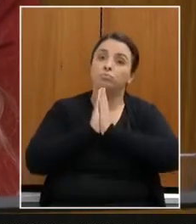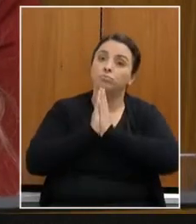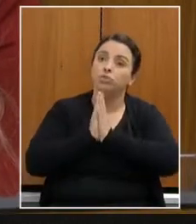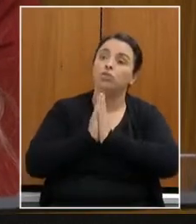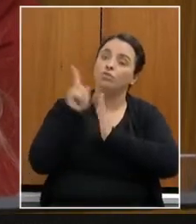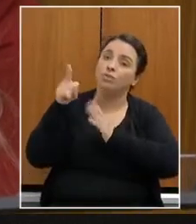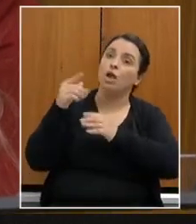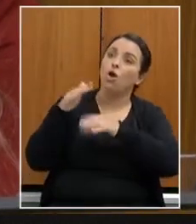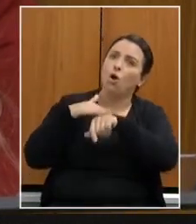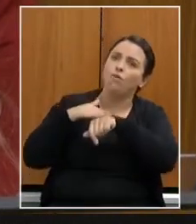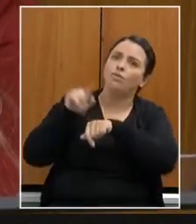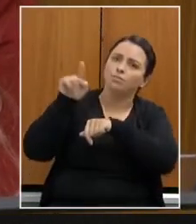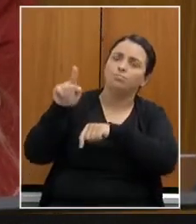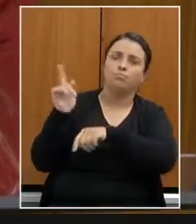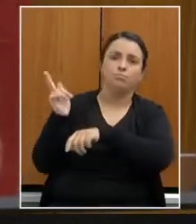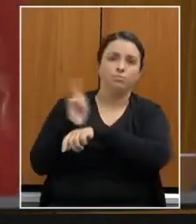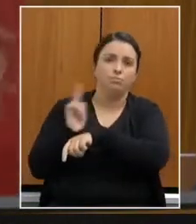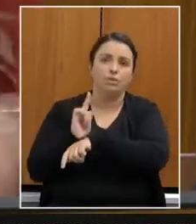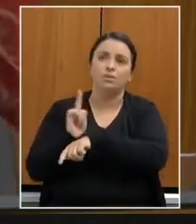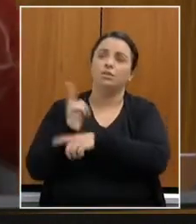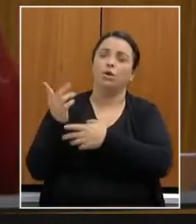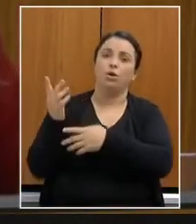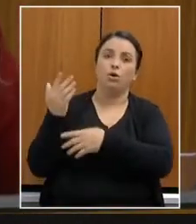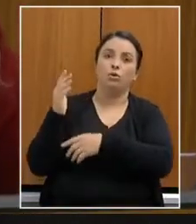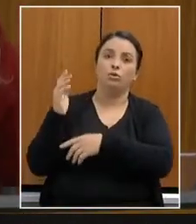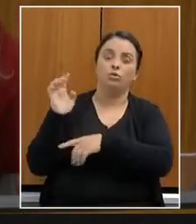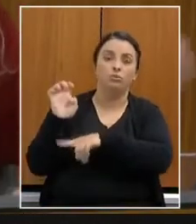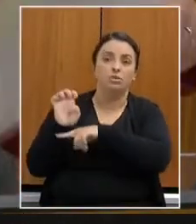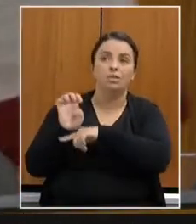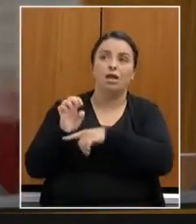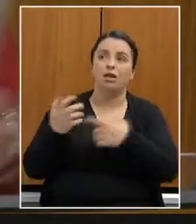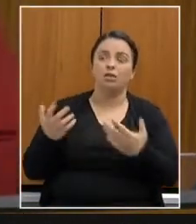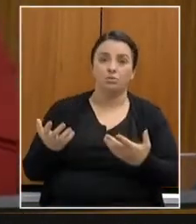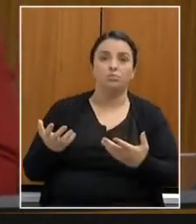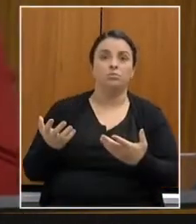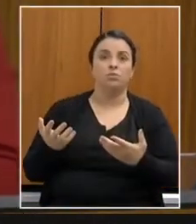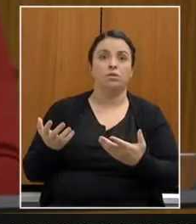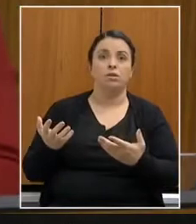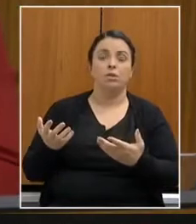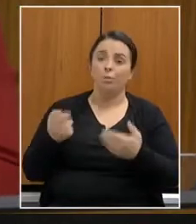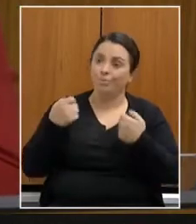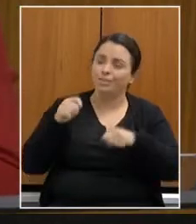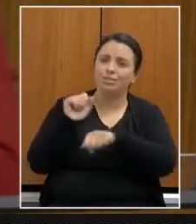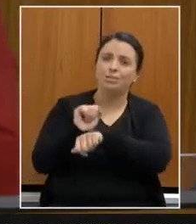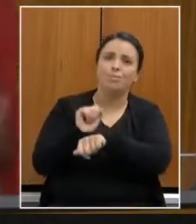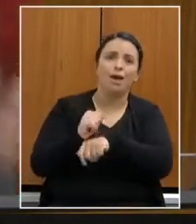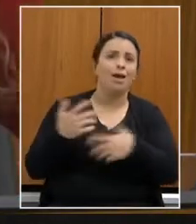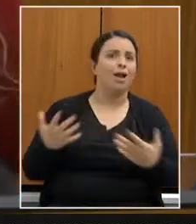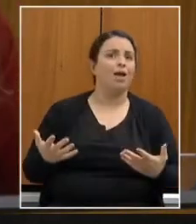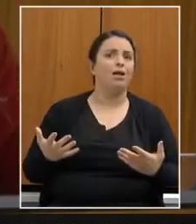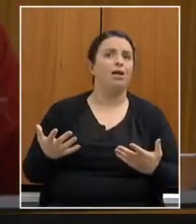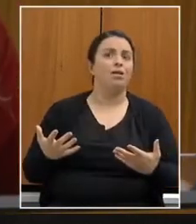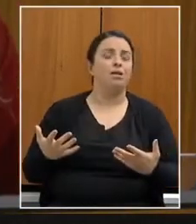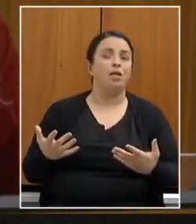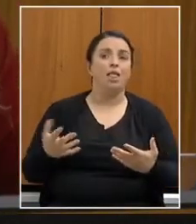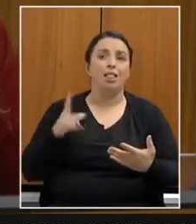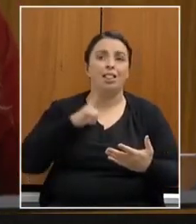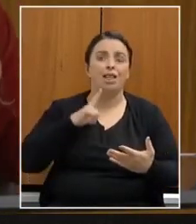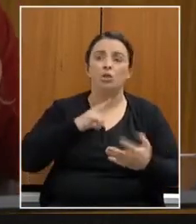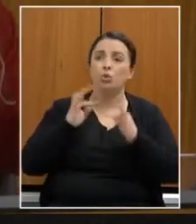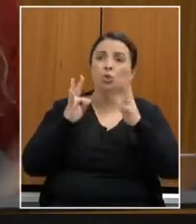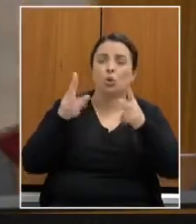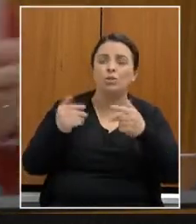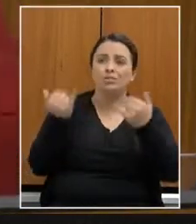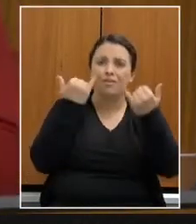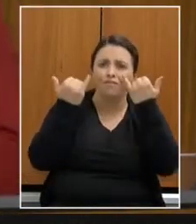da gestão do estado a gente está numa situação que é a minha segunda observação com todos esses dados secretário